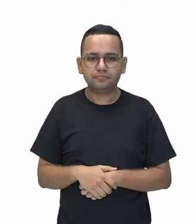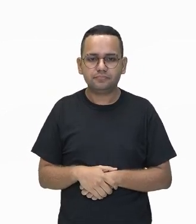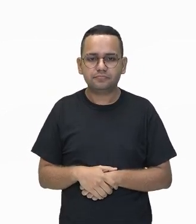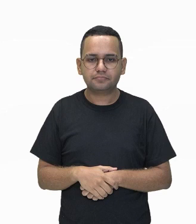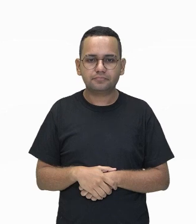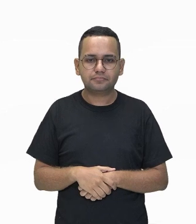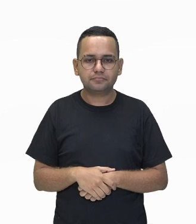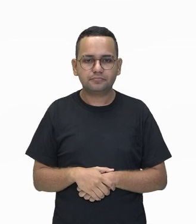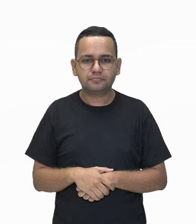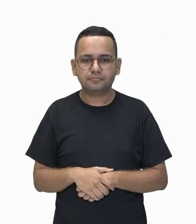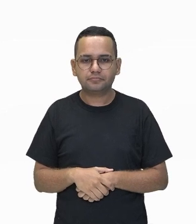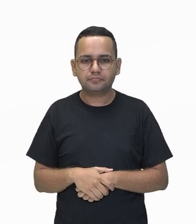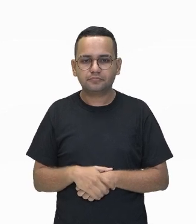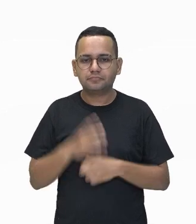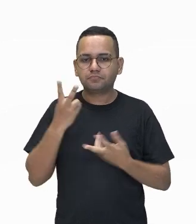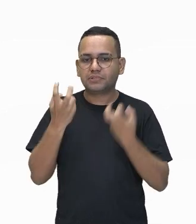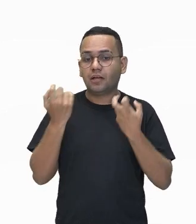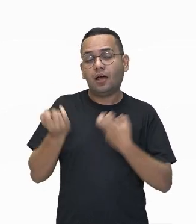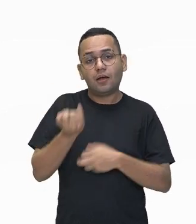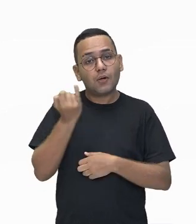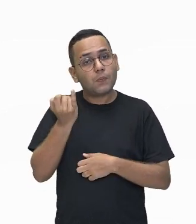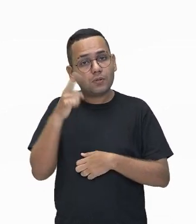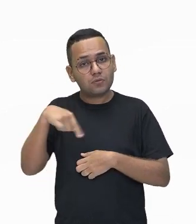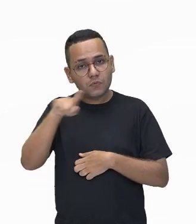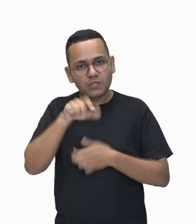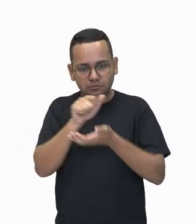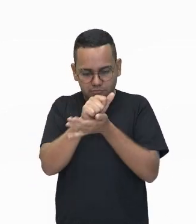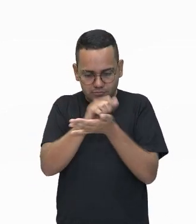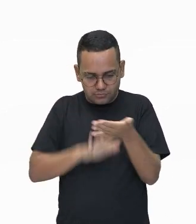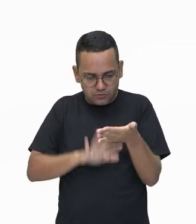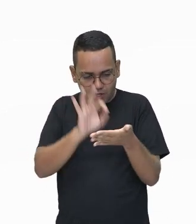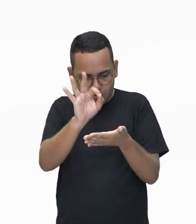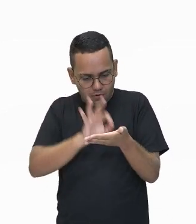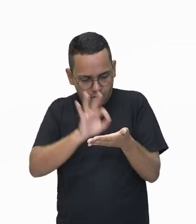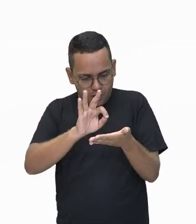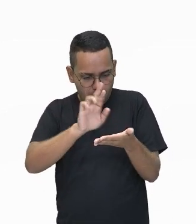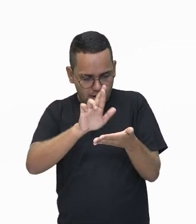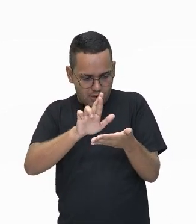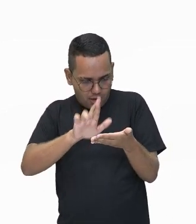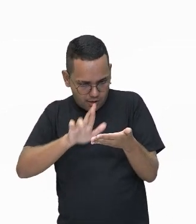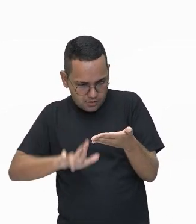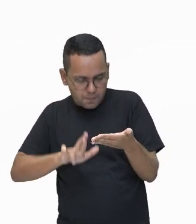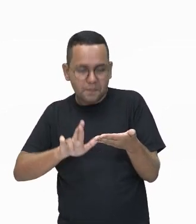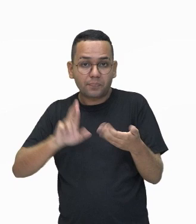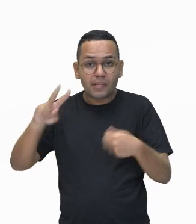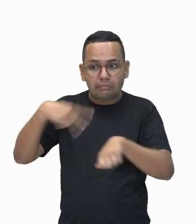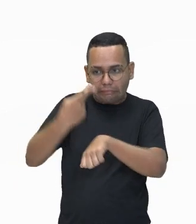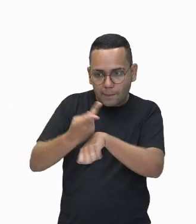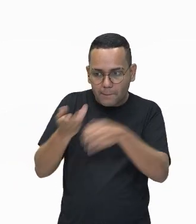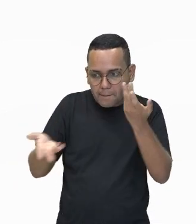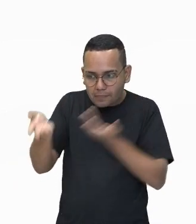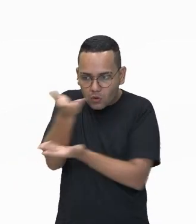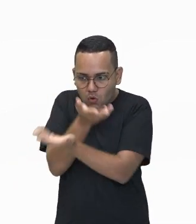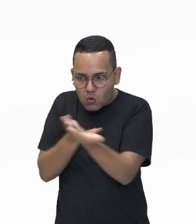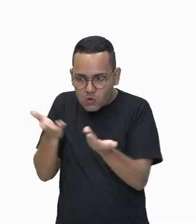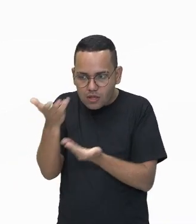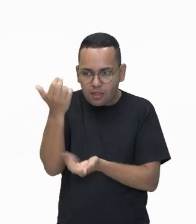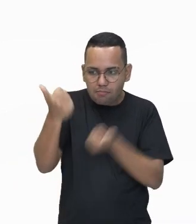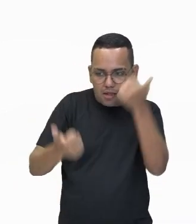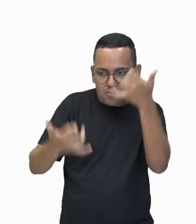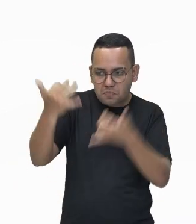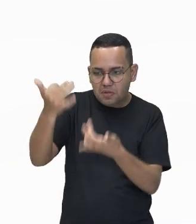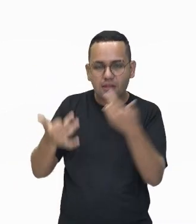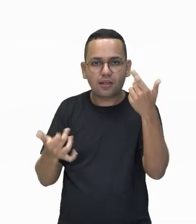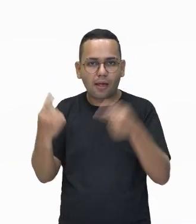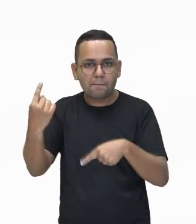né, do teu trabalho para te expor, então, tuas ideias, para você, daqui a pouco, então, socializar conosco, com os demais